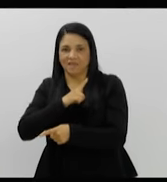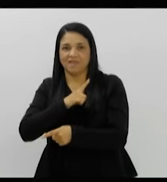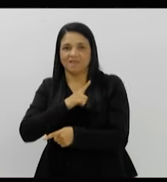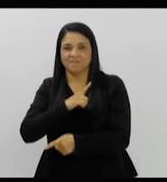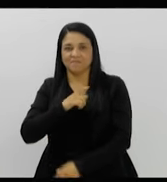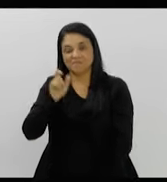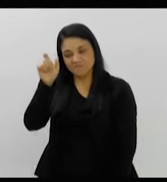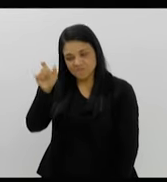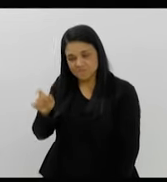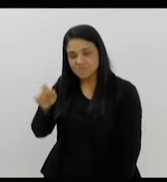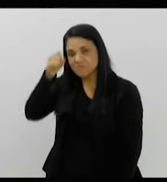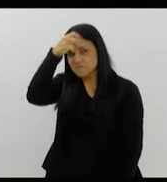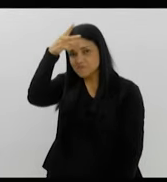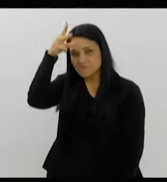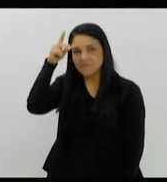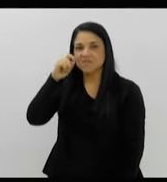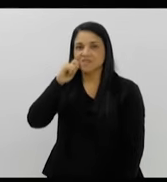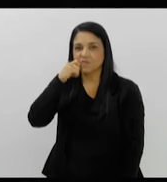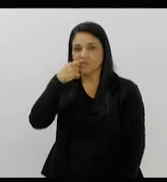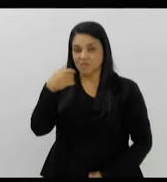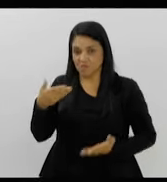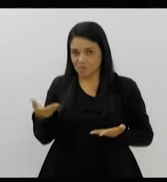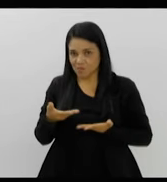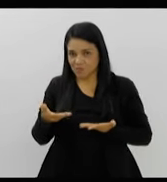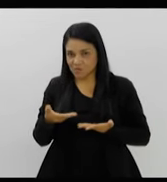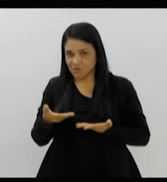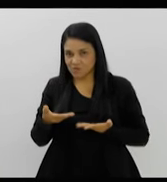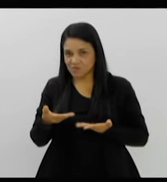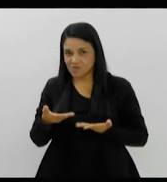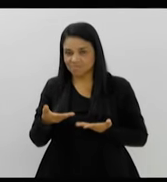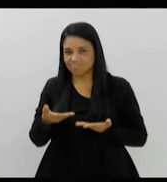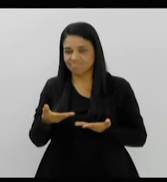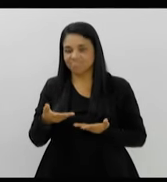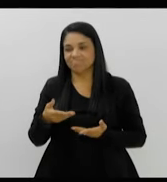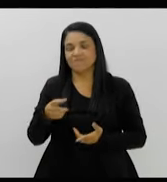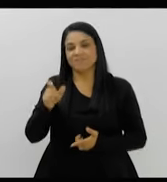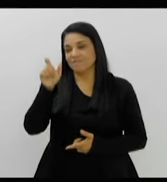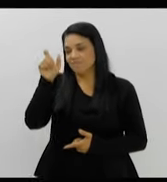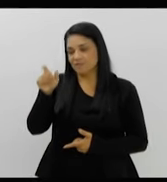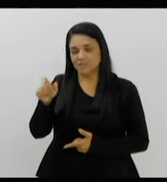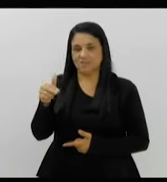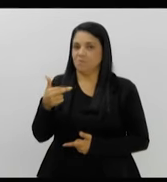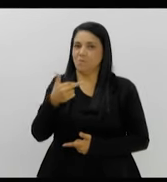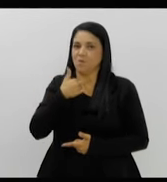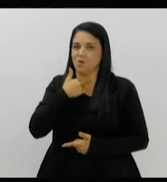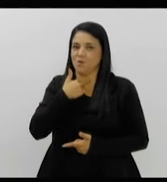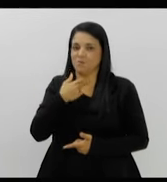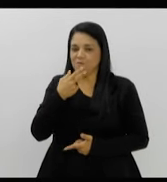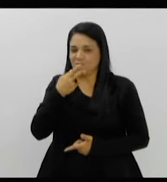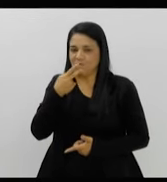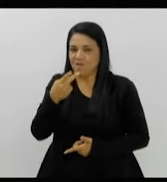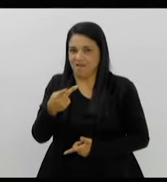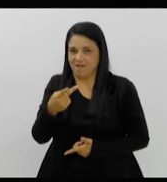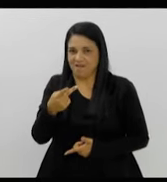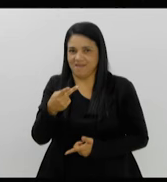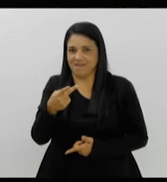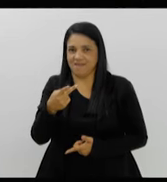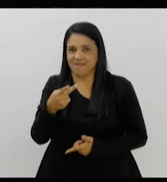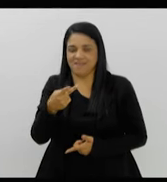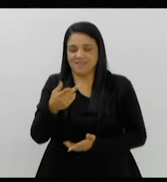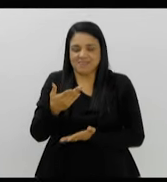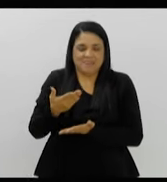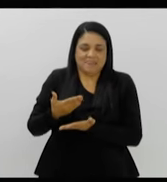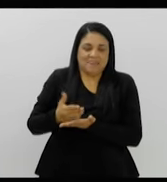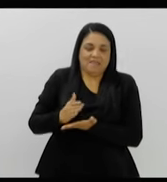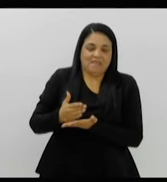Eduardo a partir de hoje você não vai mais poder dizer que não tem nada a ver